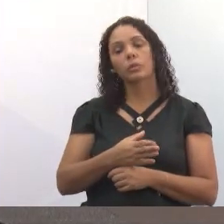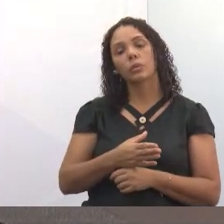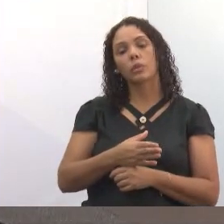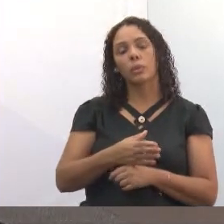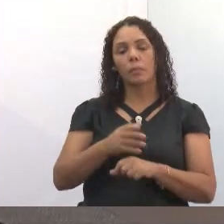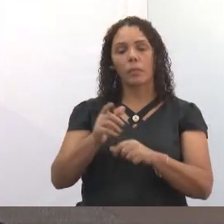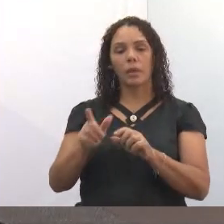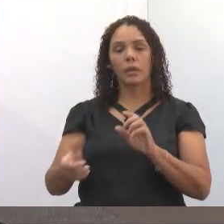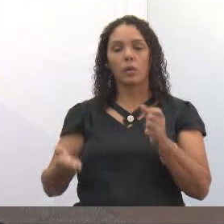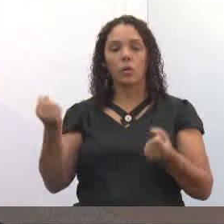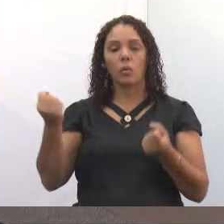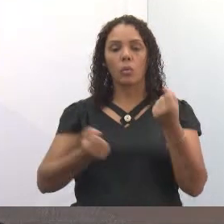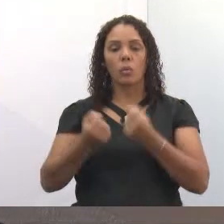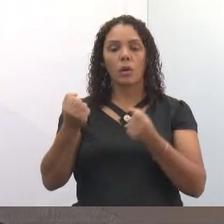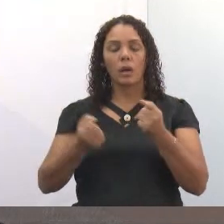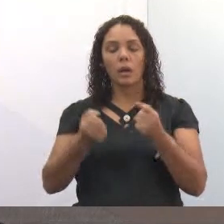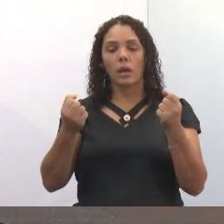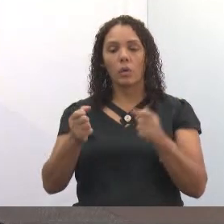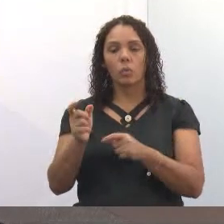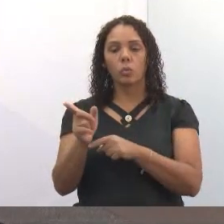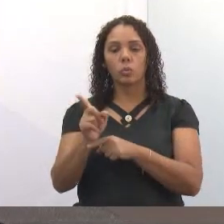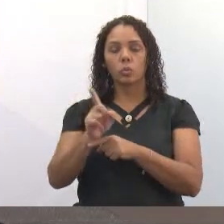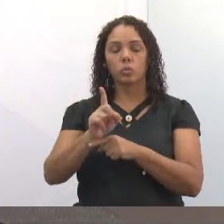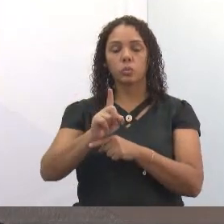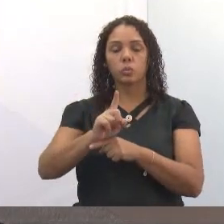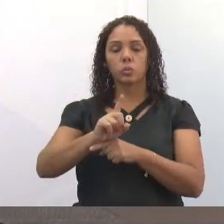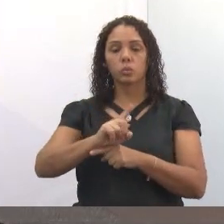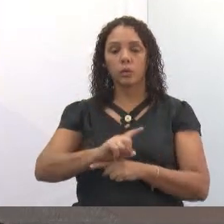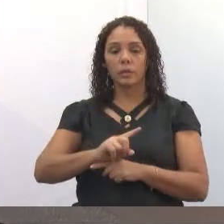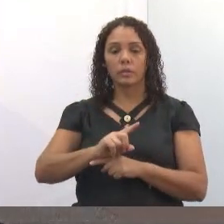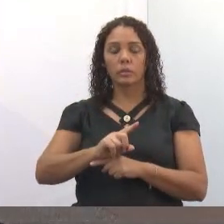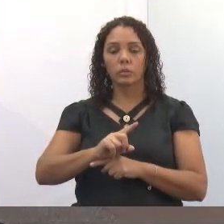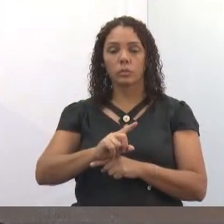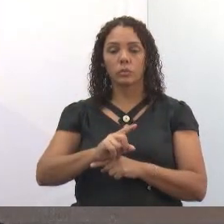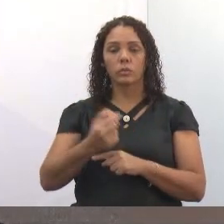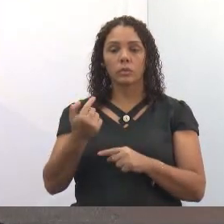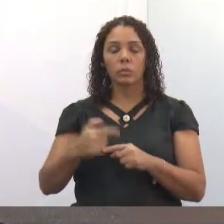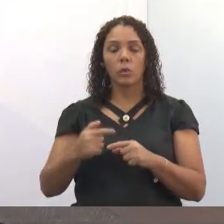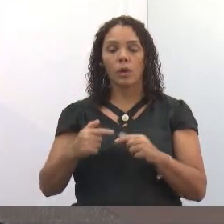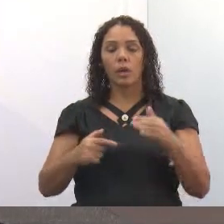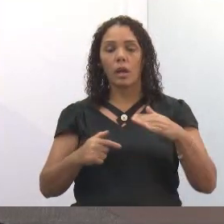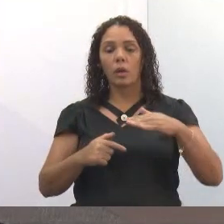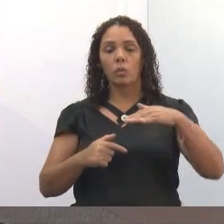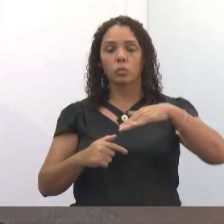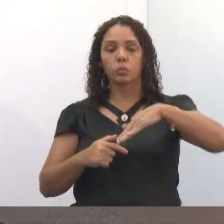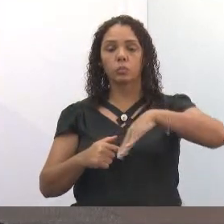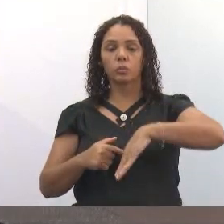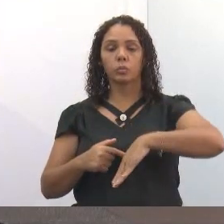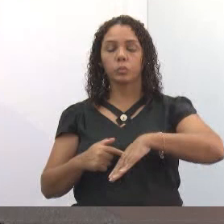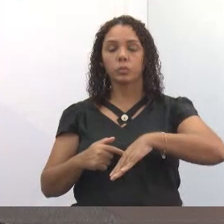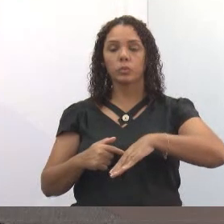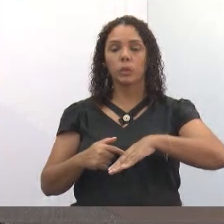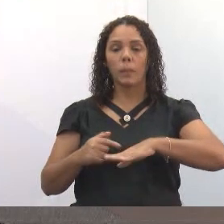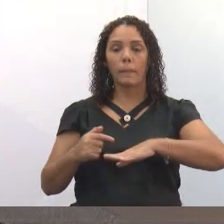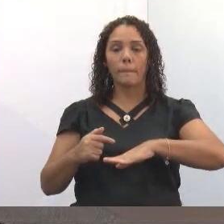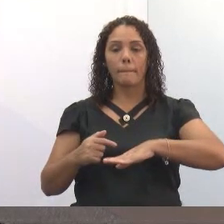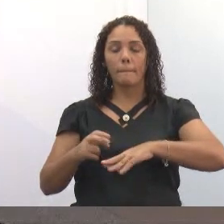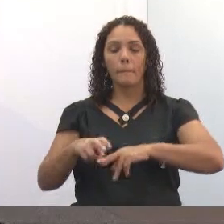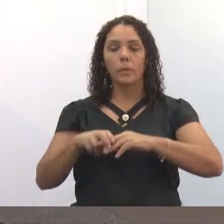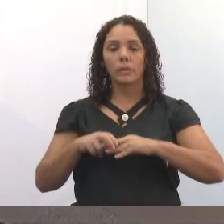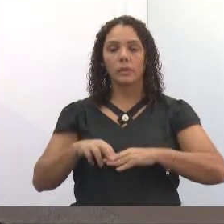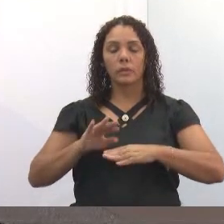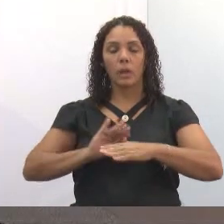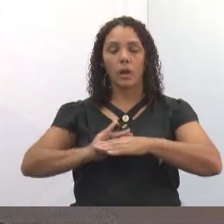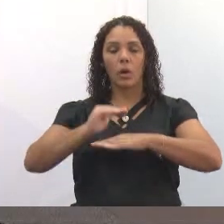de velocidade em ato contínuo, em razão da declividade da via, que impossibilita a instalação de